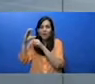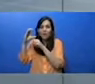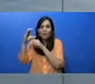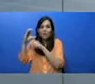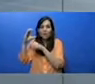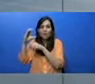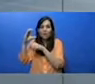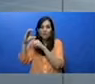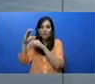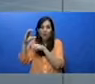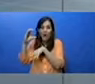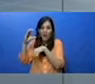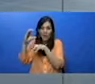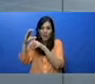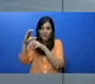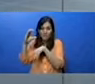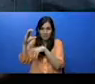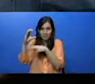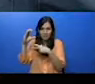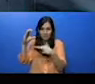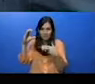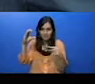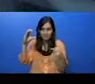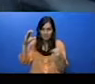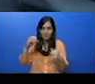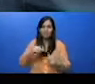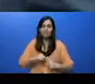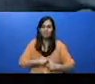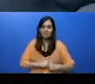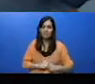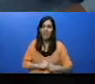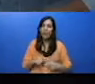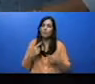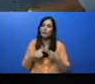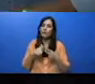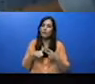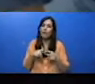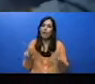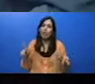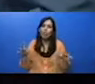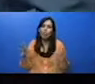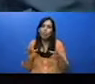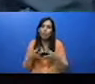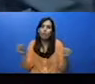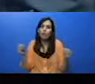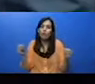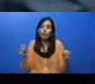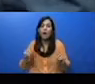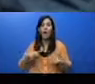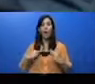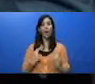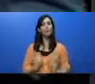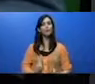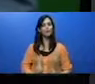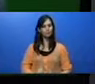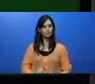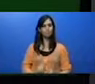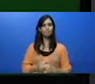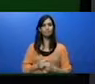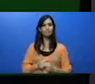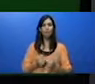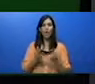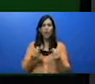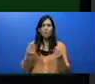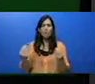desaparecer, tá? Devido à ação do ser humano, ok? Muitas dessas